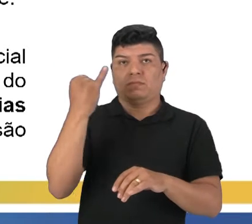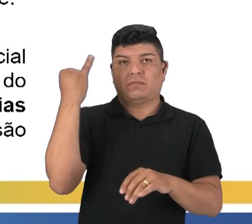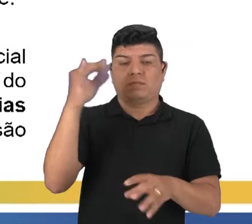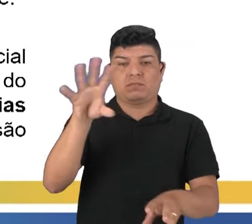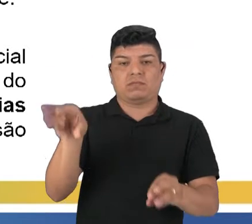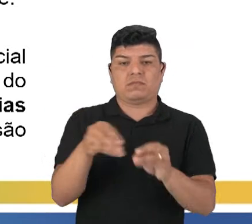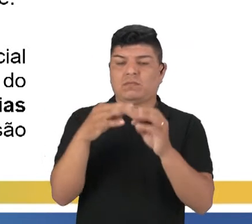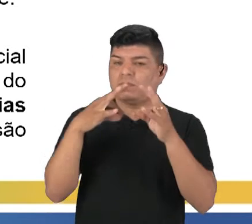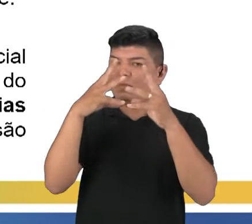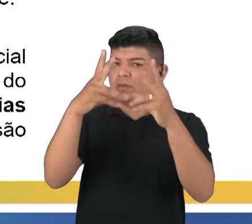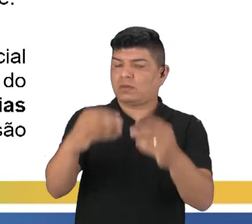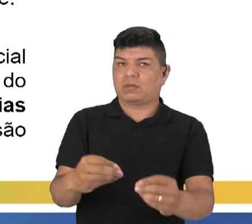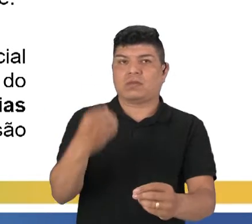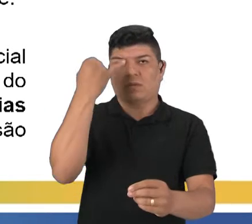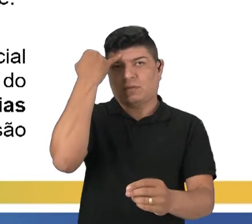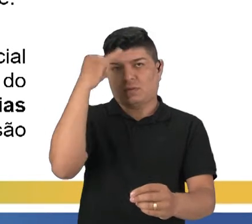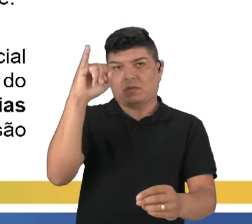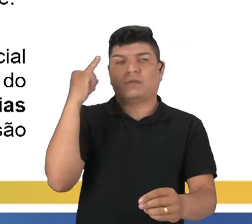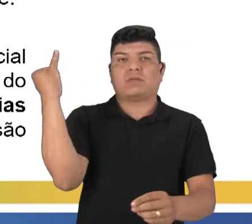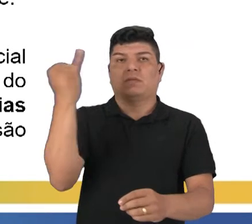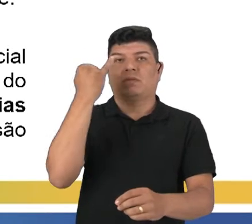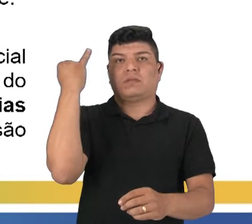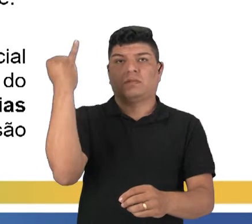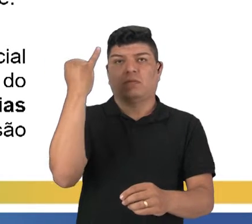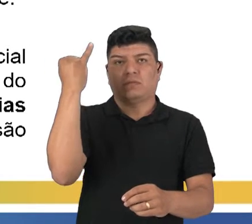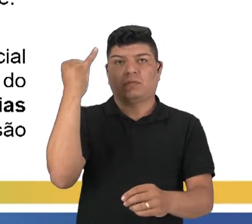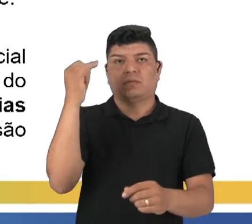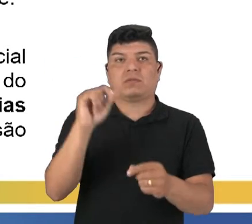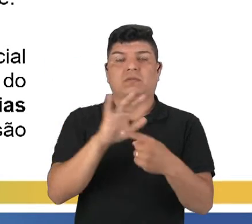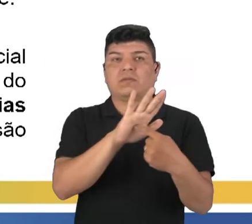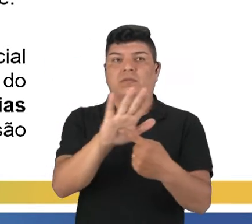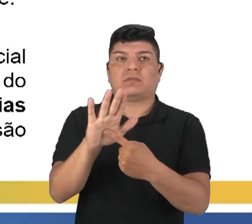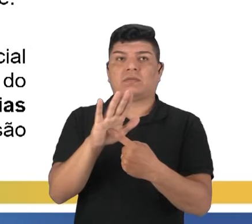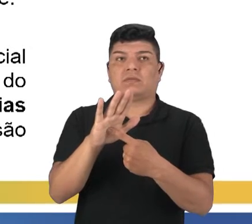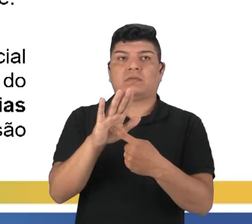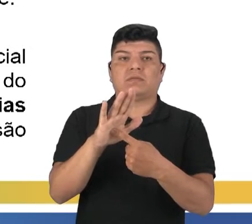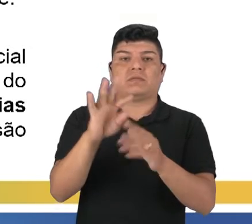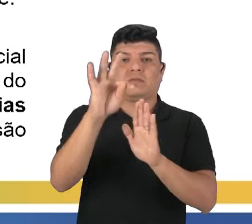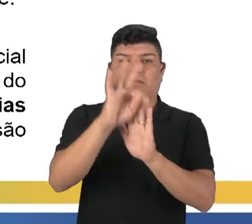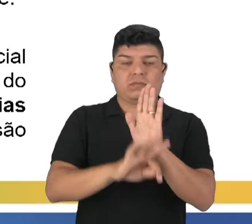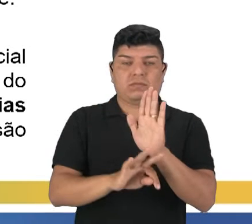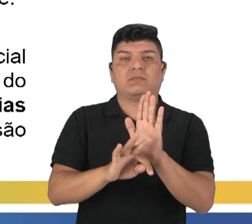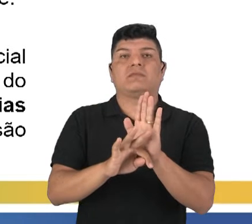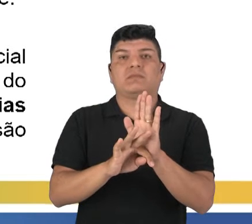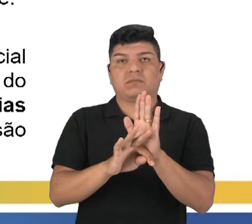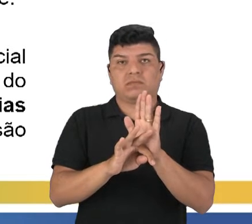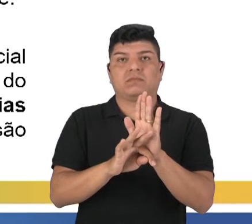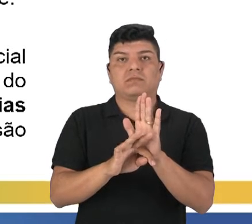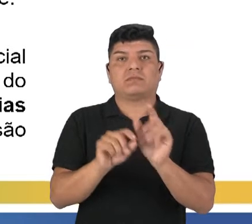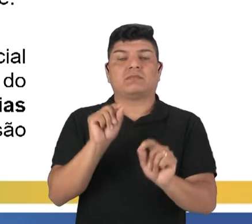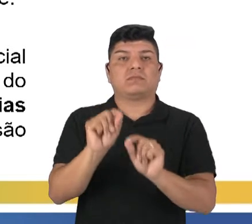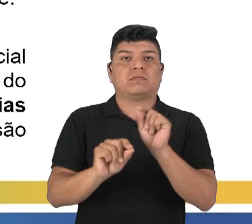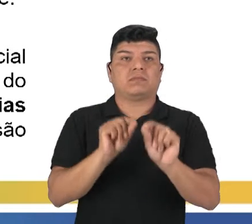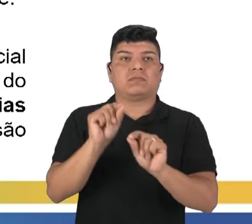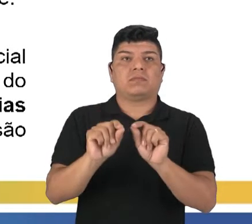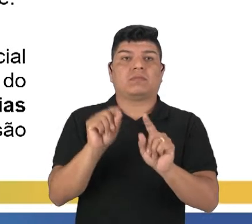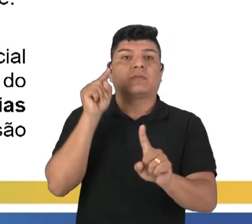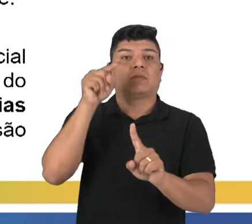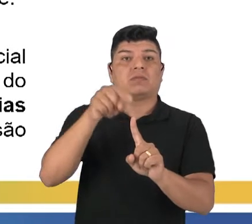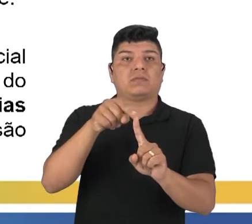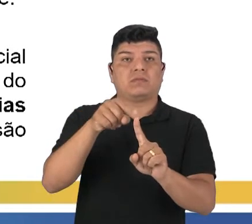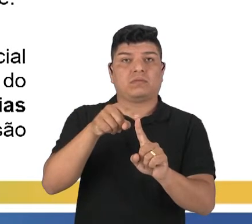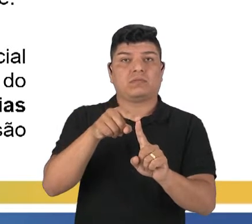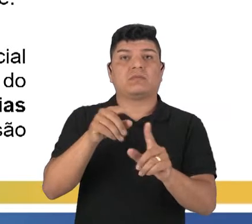para resumir todas aquelas ideias importantes que foram expostas ao longo do texto. Tenha em conta que o